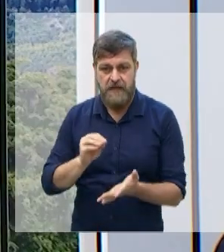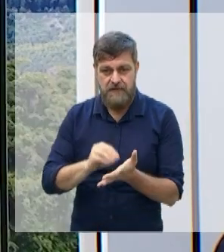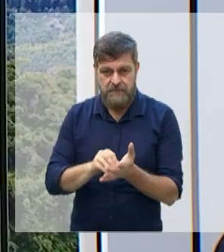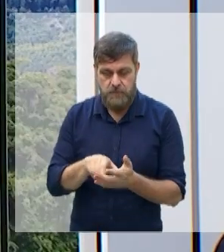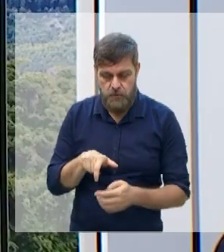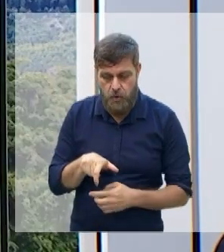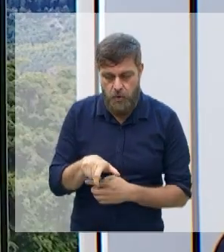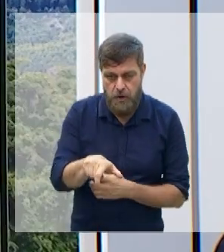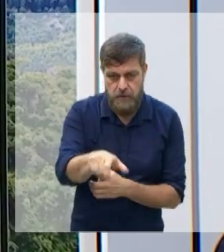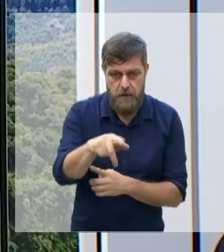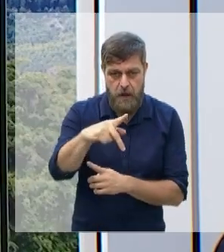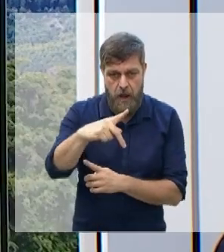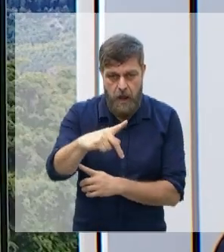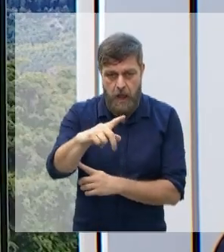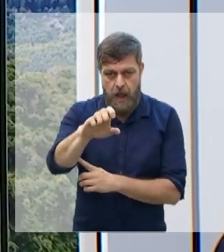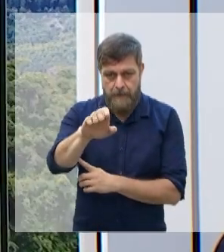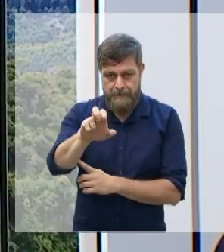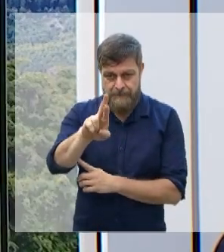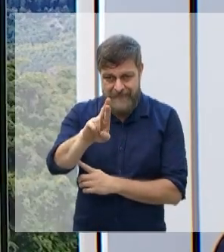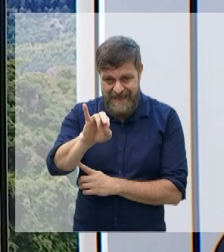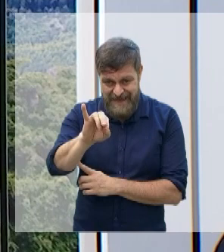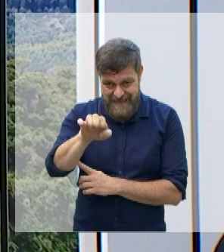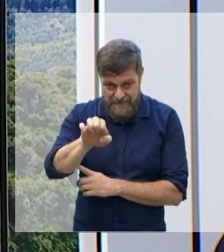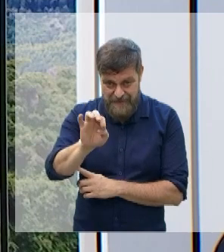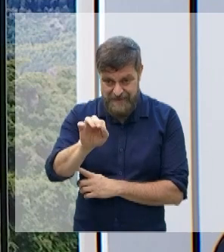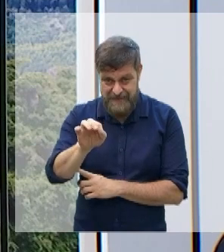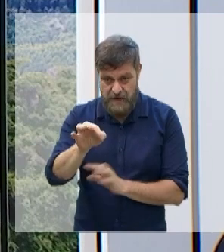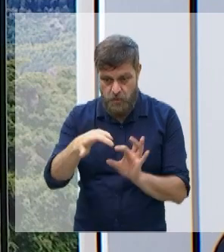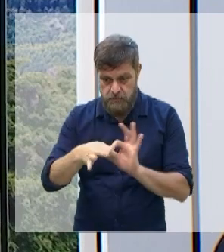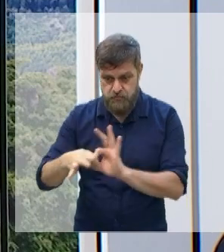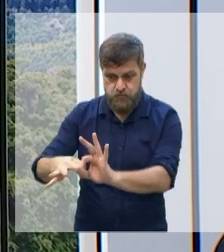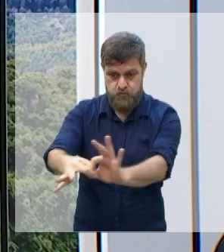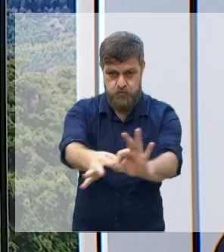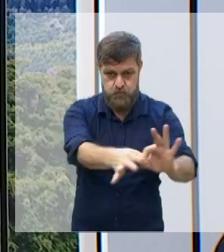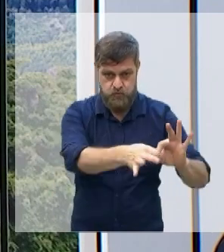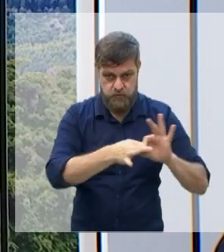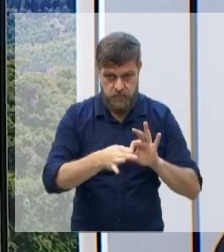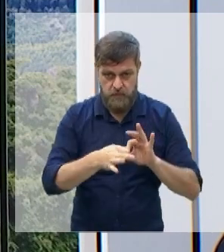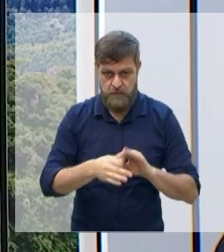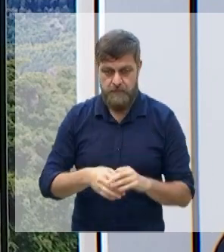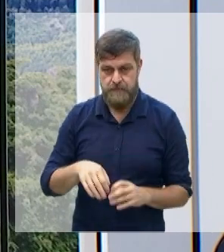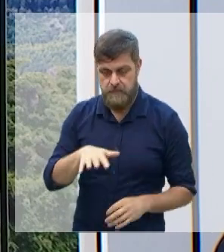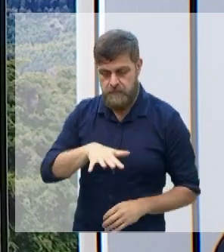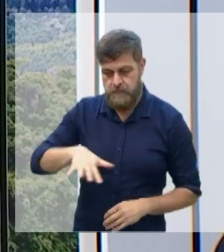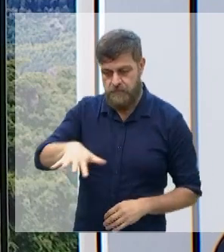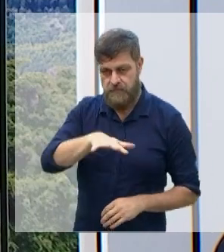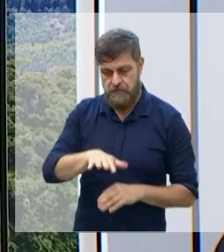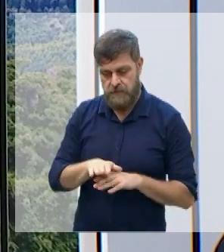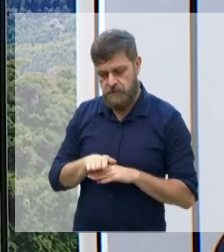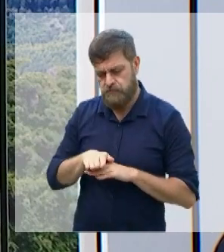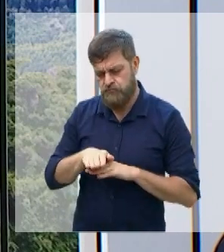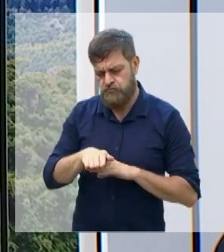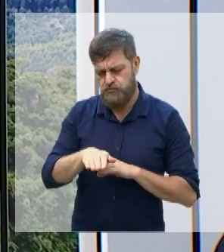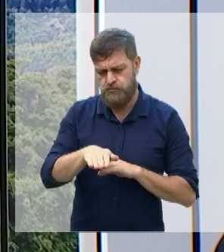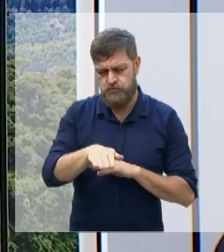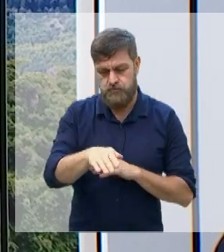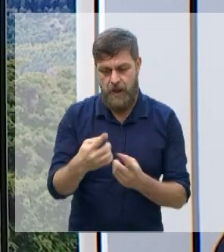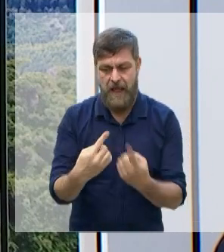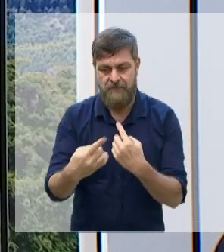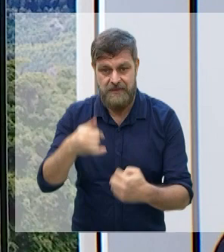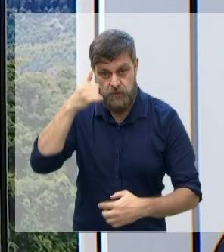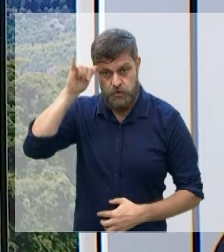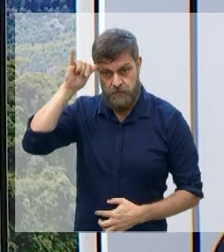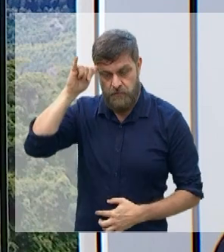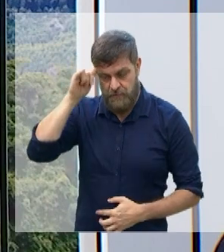perimetral sim é hora então só voltando quando a gente está ali na vila aurocan vindo e entra joão godinho lopes